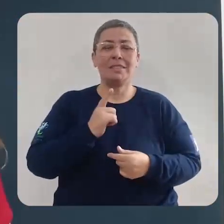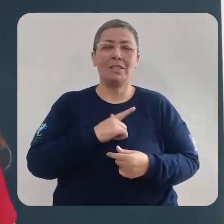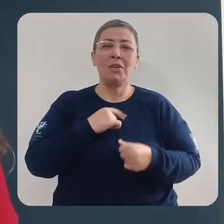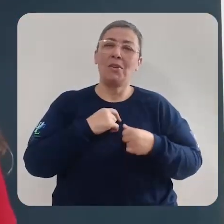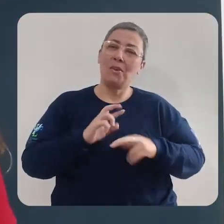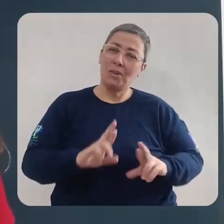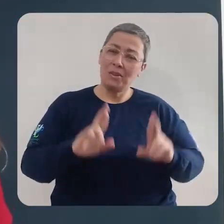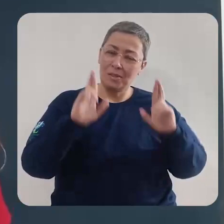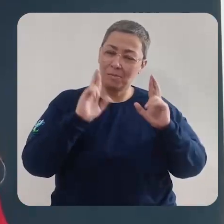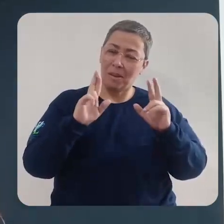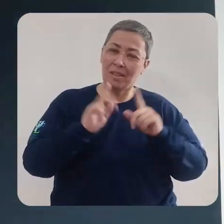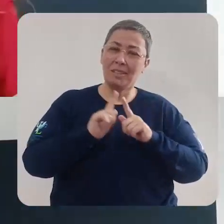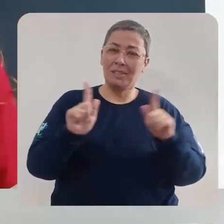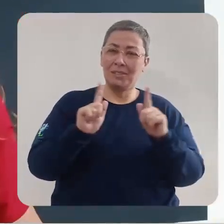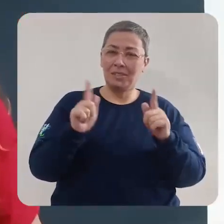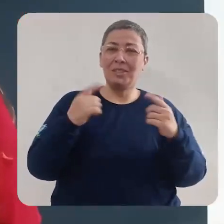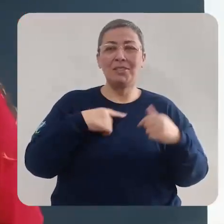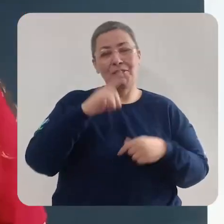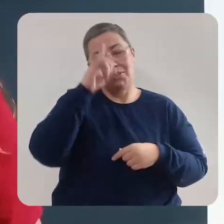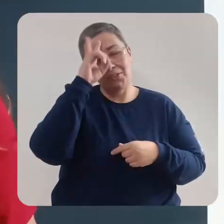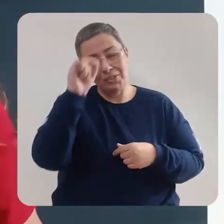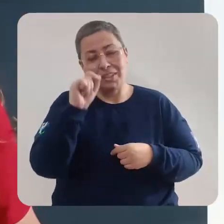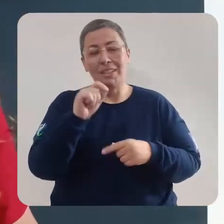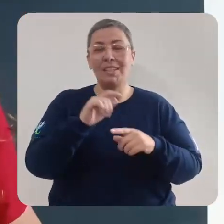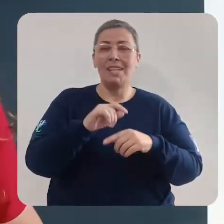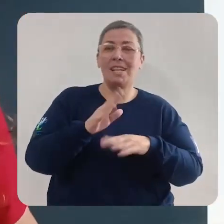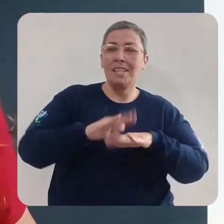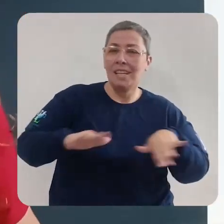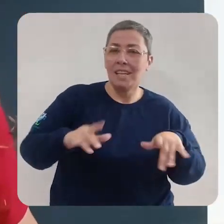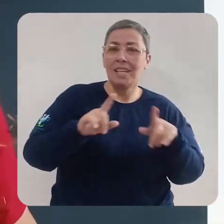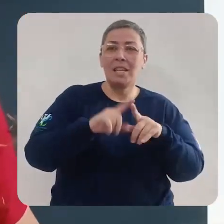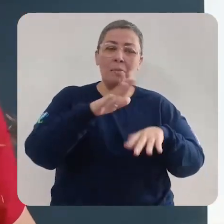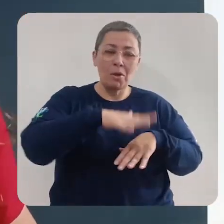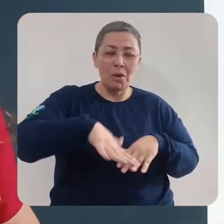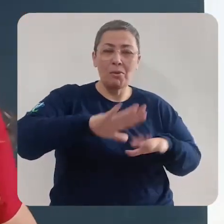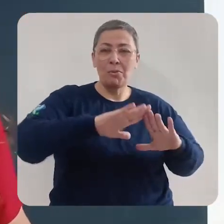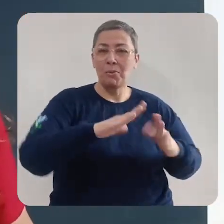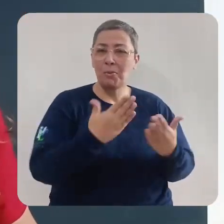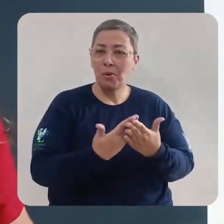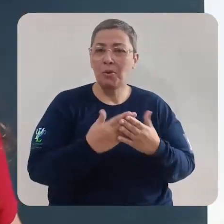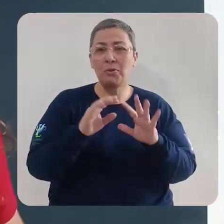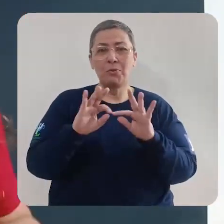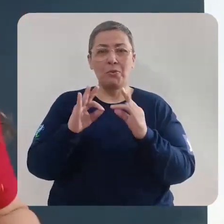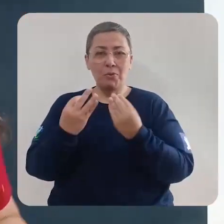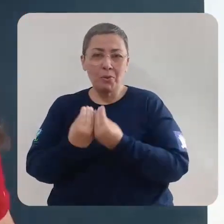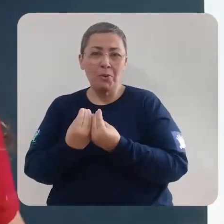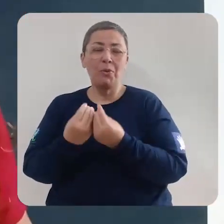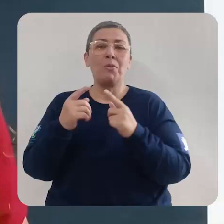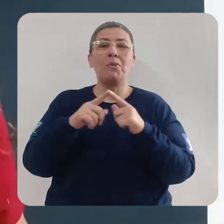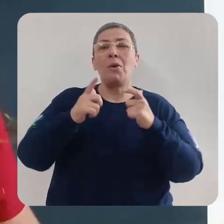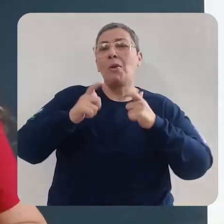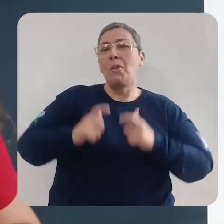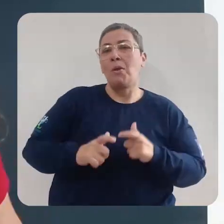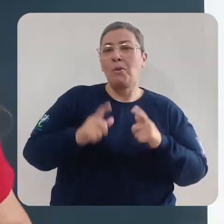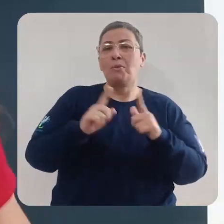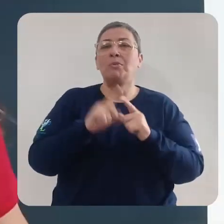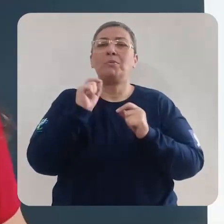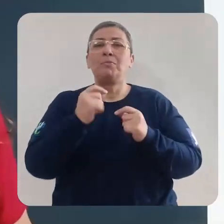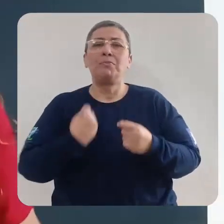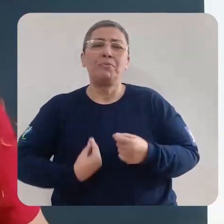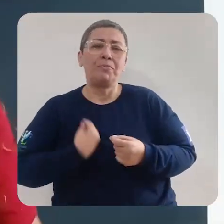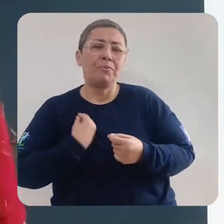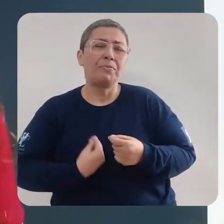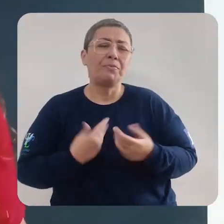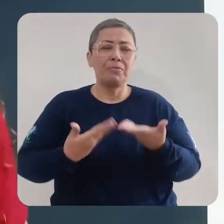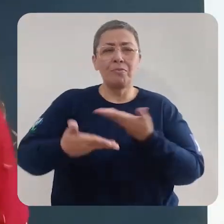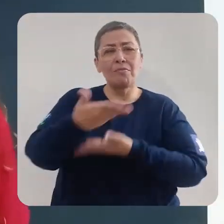diversos desafios. Eu espero que vocês tenham se divertido muito no Dia das Crianças, tanto nos ambientes escolares,